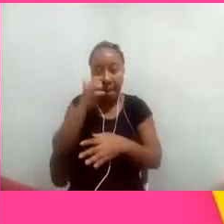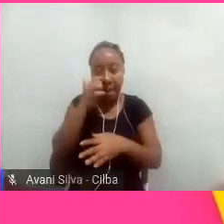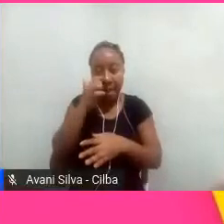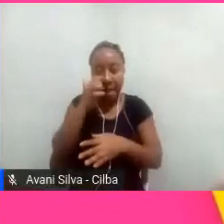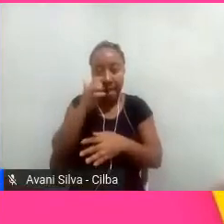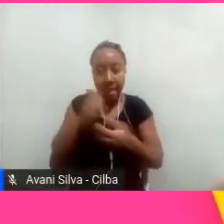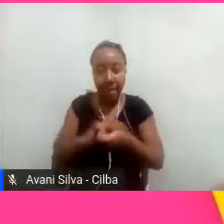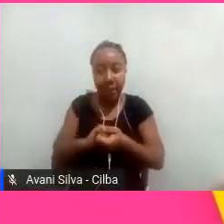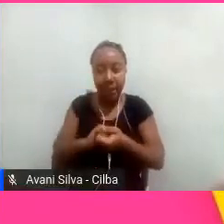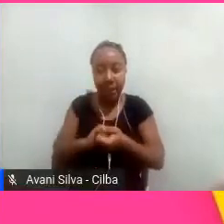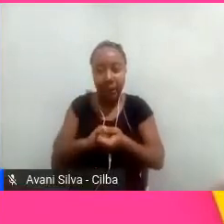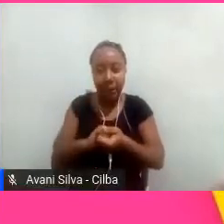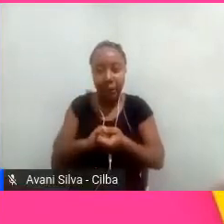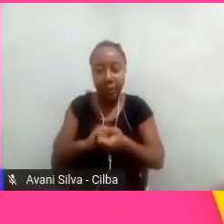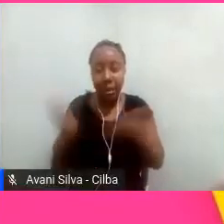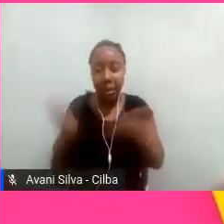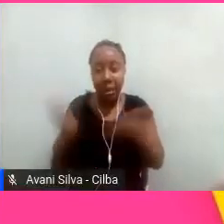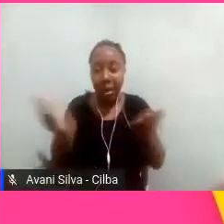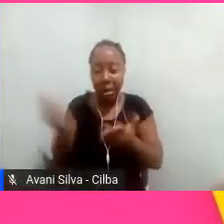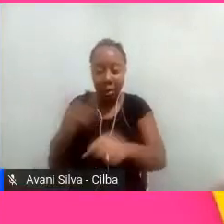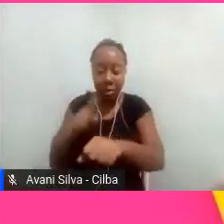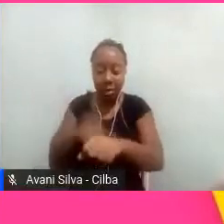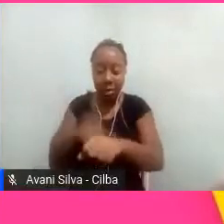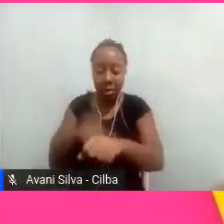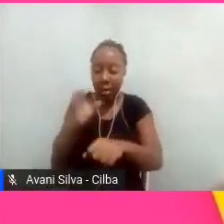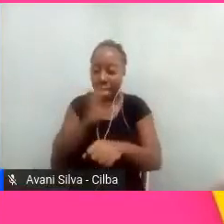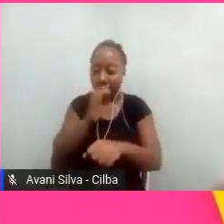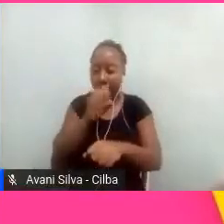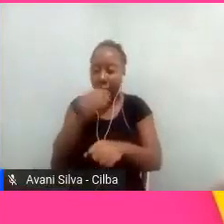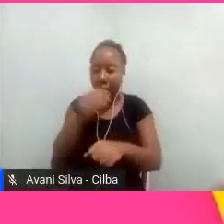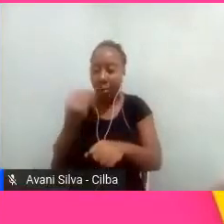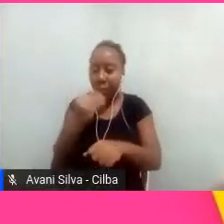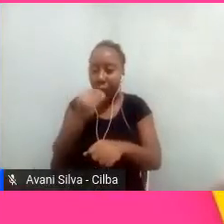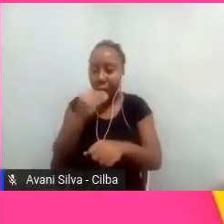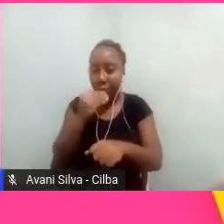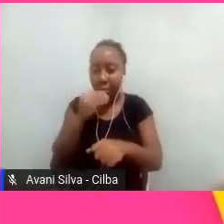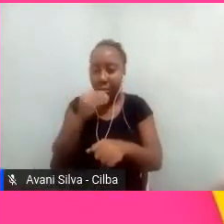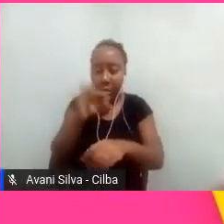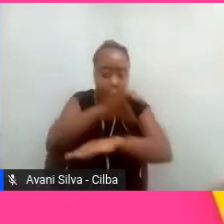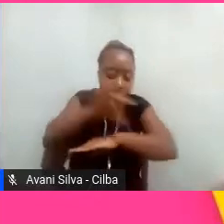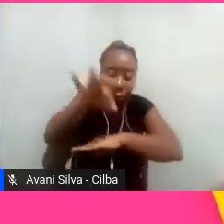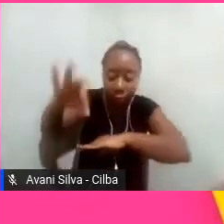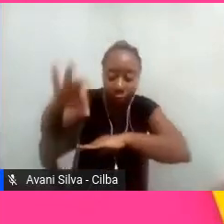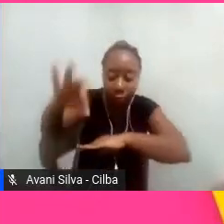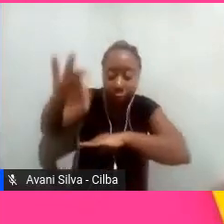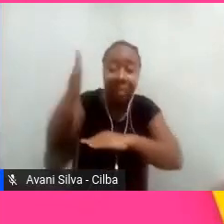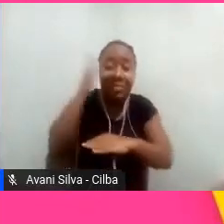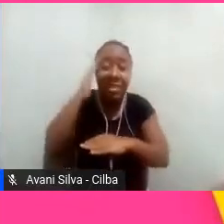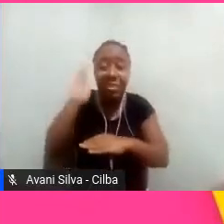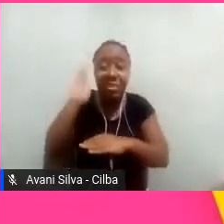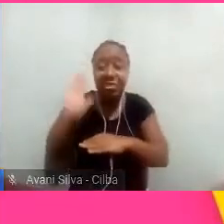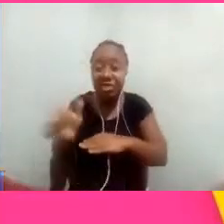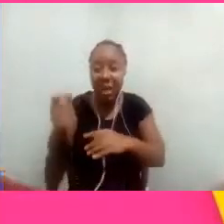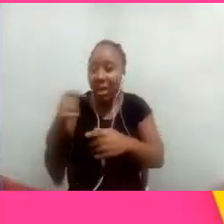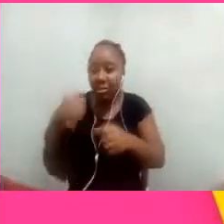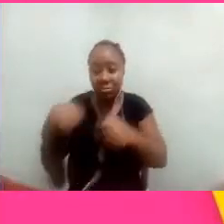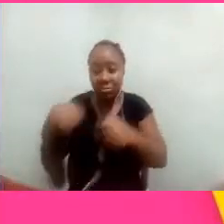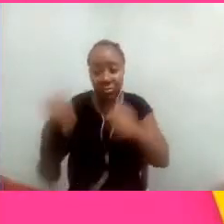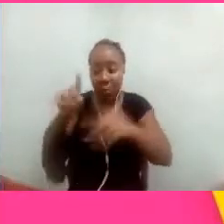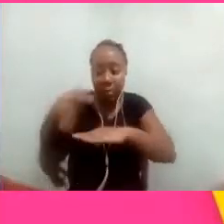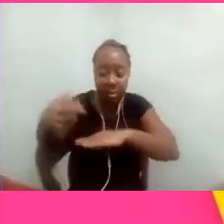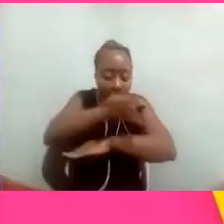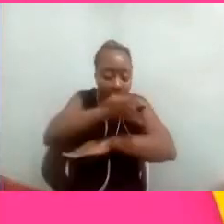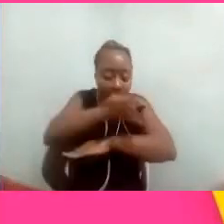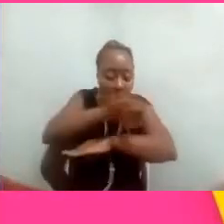E aí, para ganhar tempo, eu não fiz os riscos, porque eu já sei exatamente onde eu quero cortar. Ó. Então, o objeto já está preso.